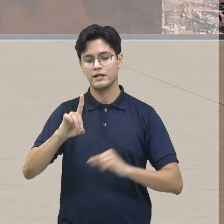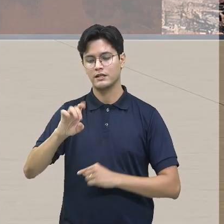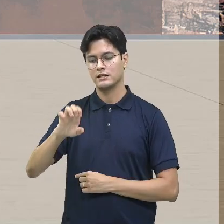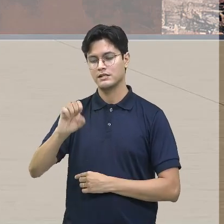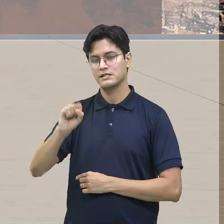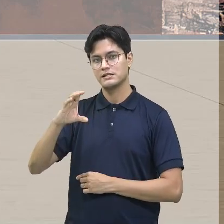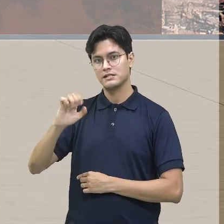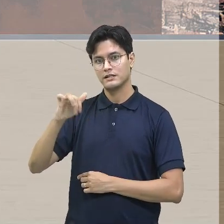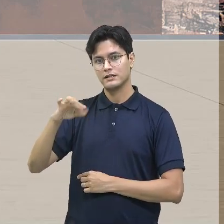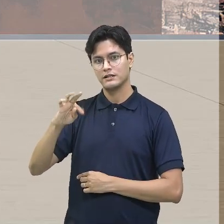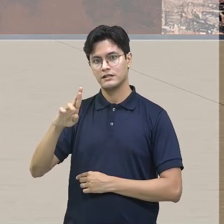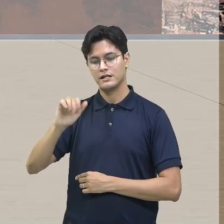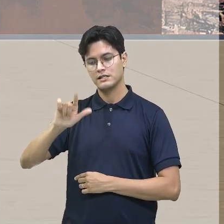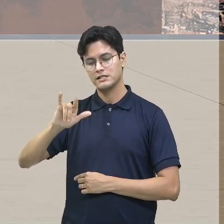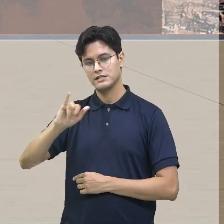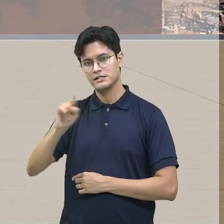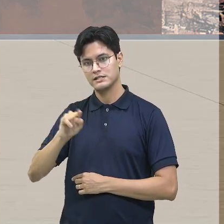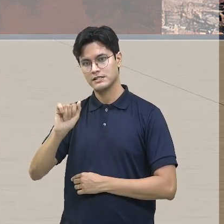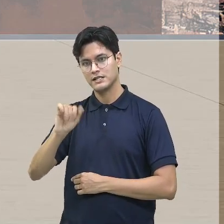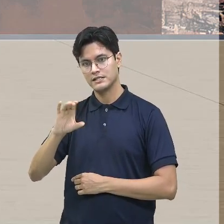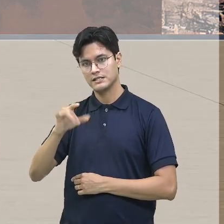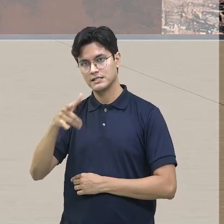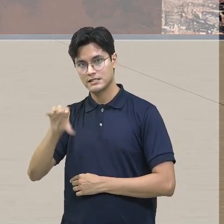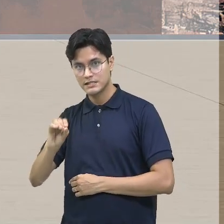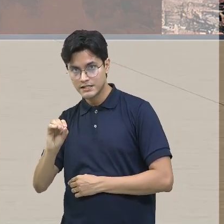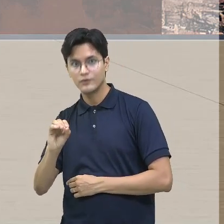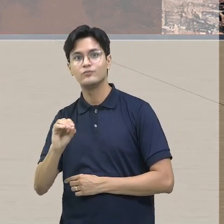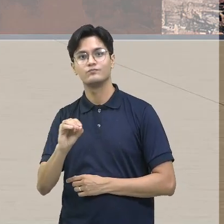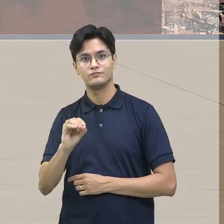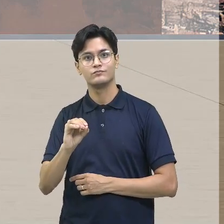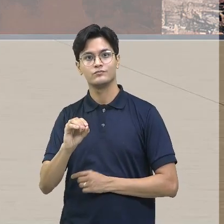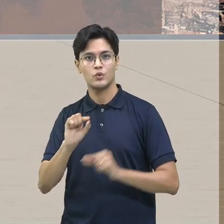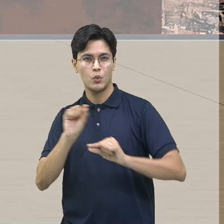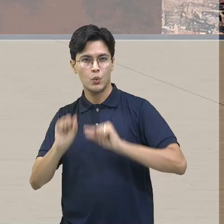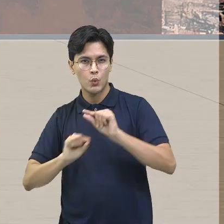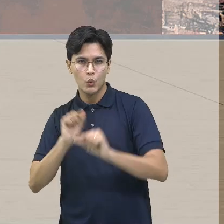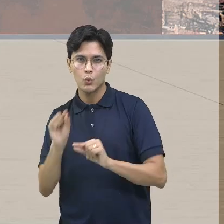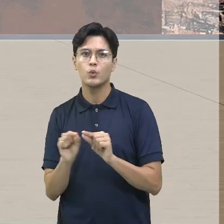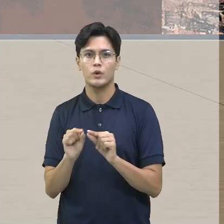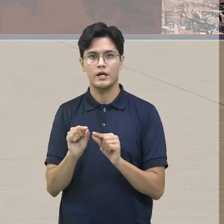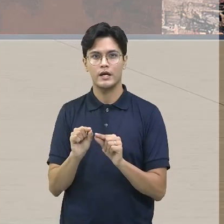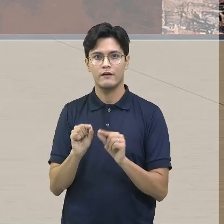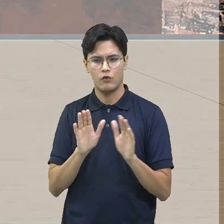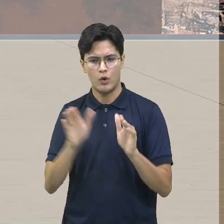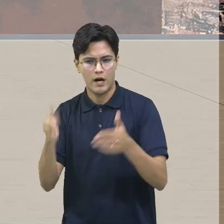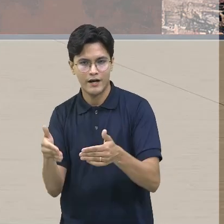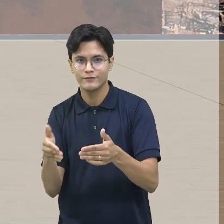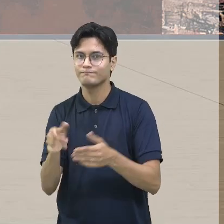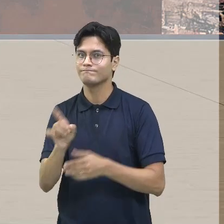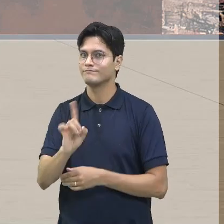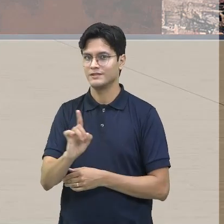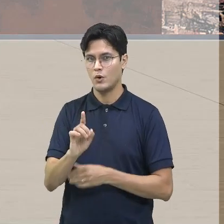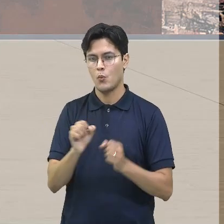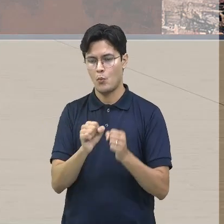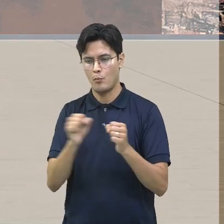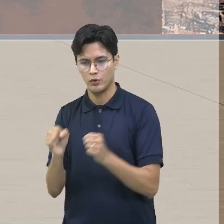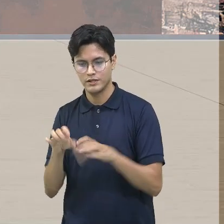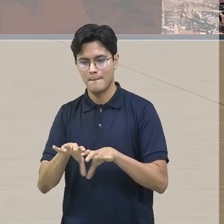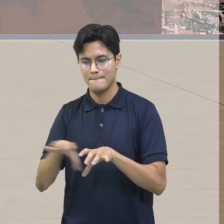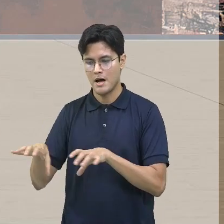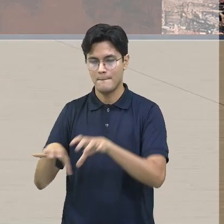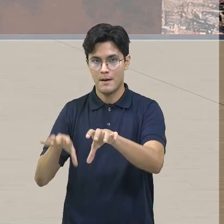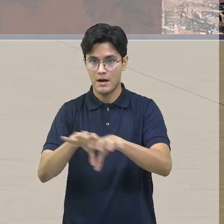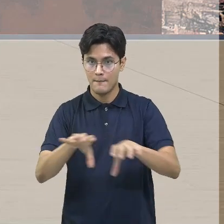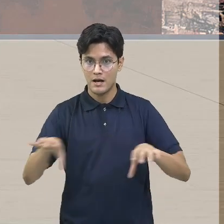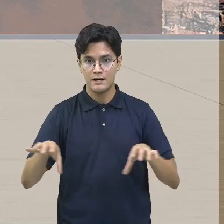descentralização e transformação, conhecido como Idade Média. Então você